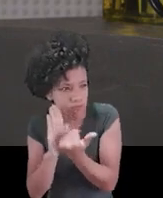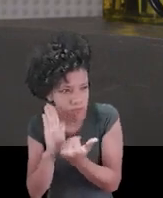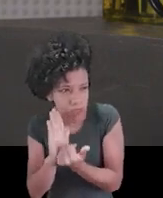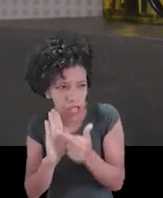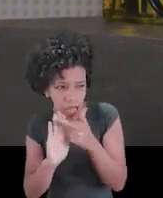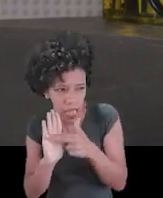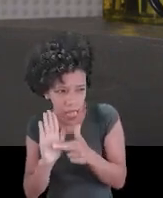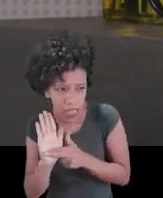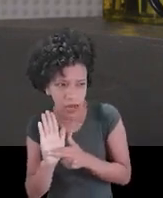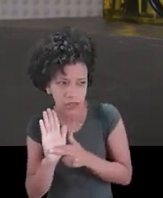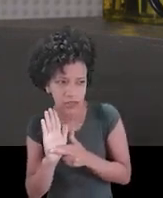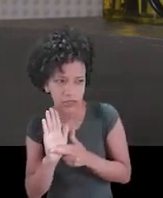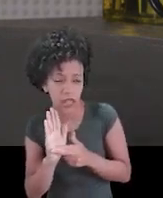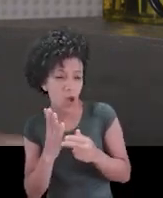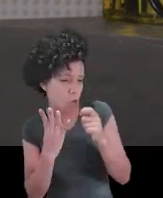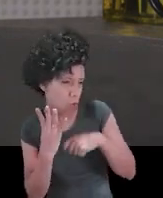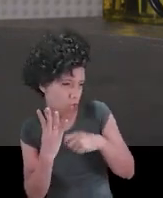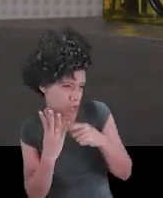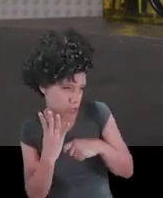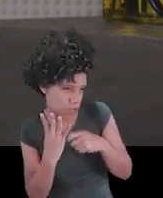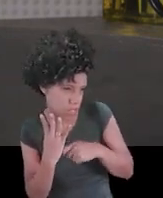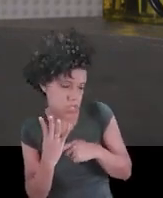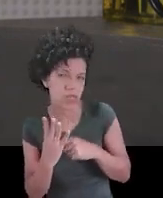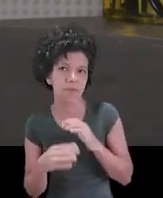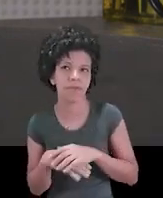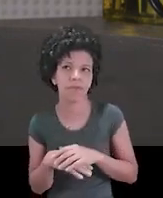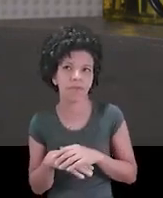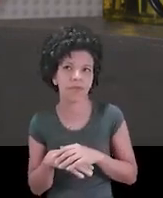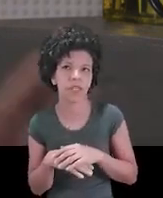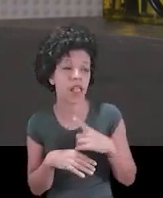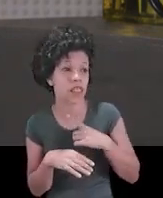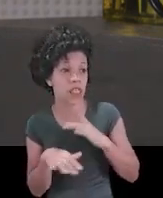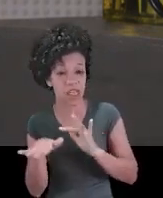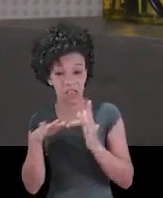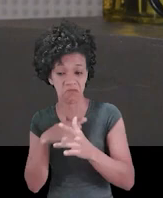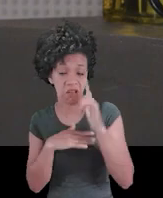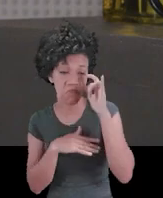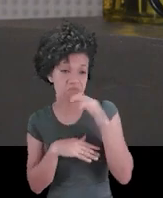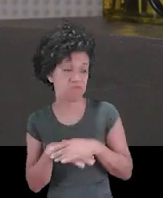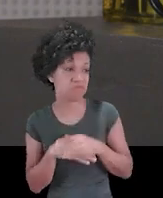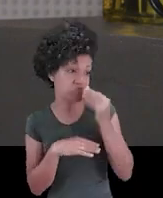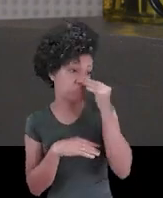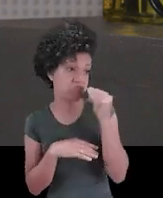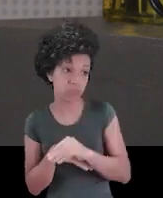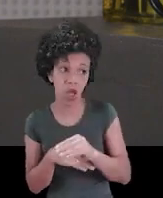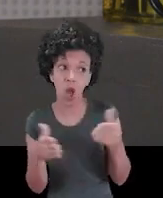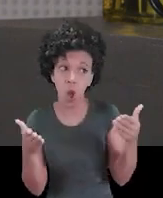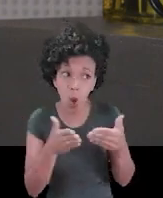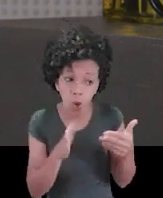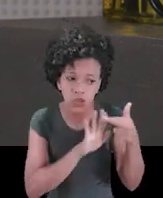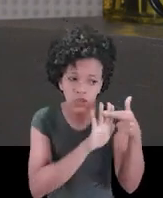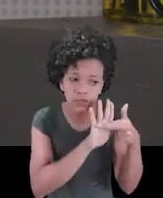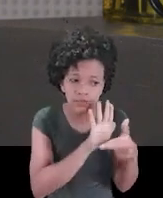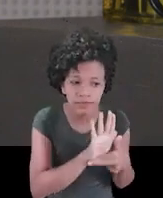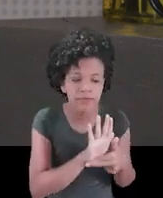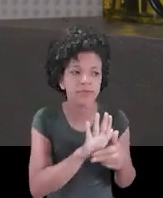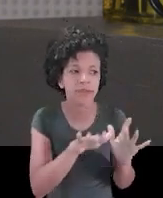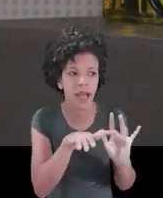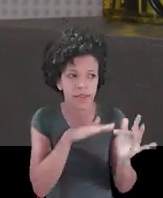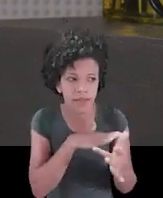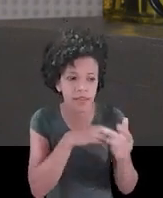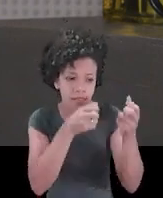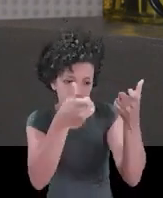existe e os quatro meses atrás os passos quase nem funcionava E a plataforma não tava nem aí hoje os passos que a plataforma